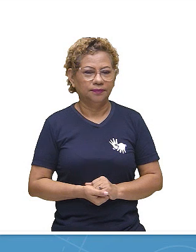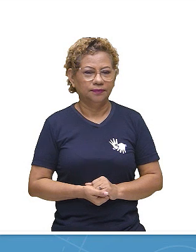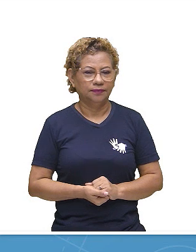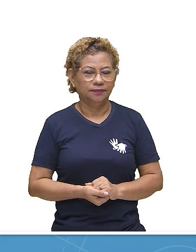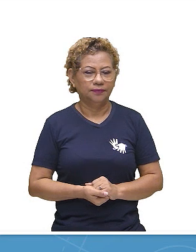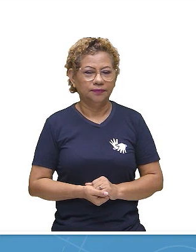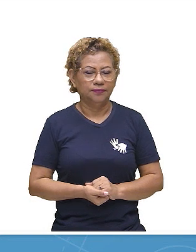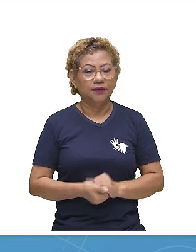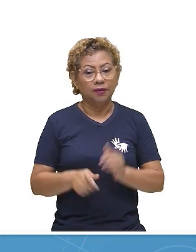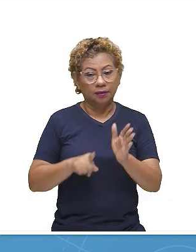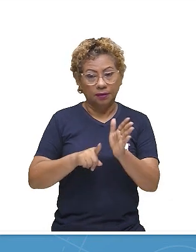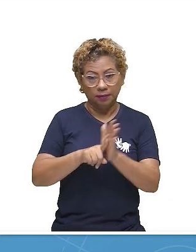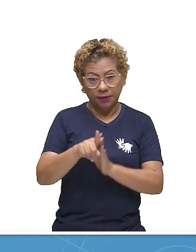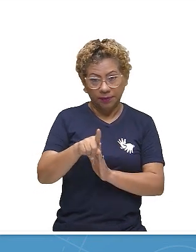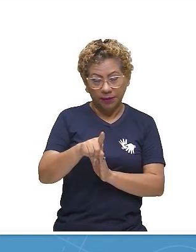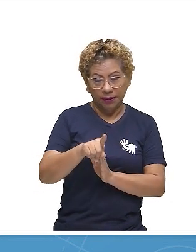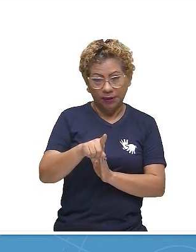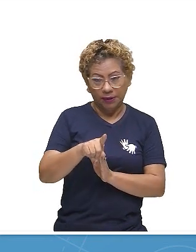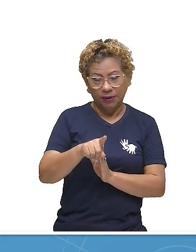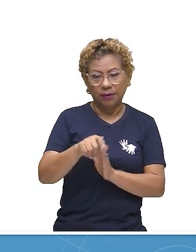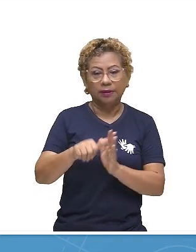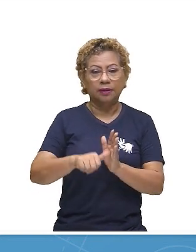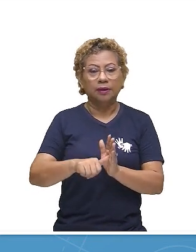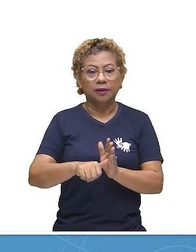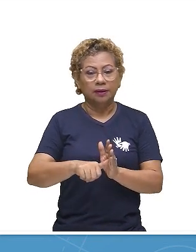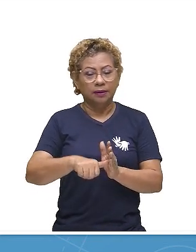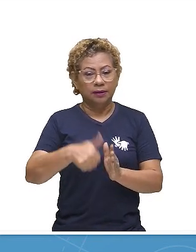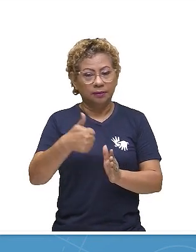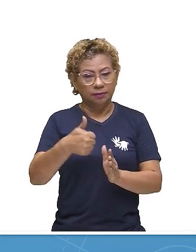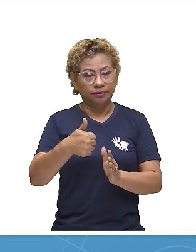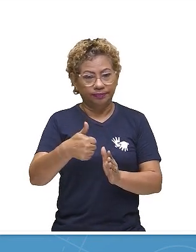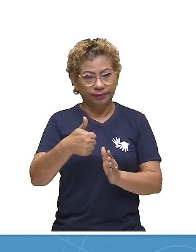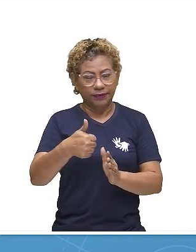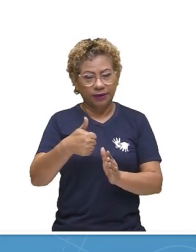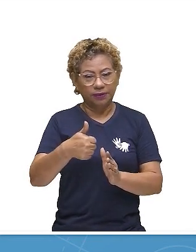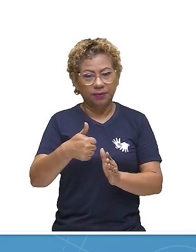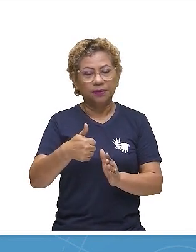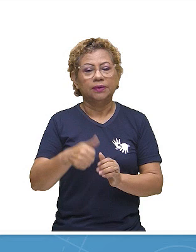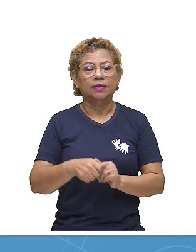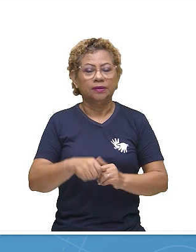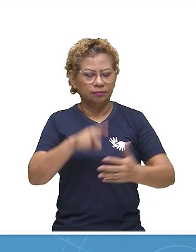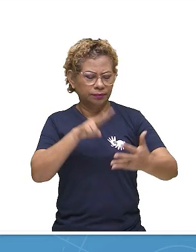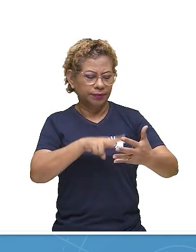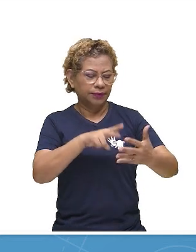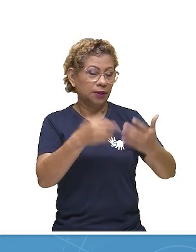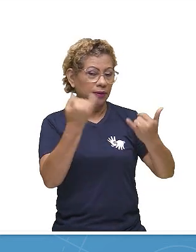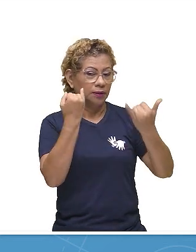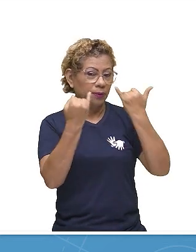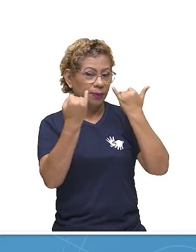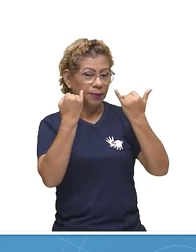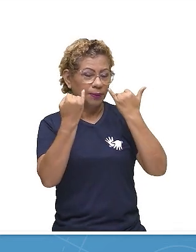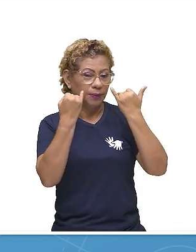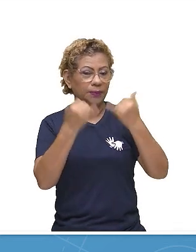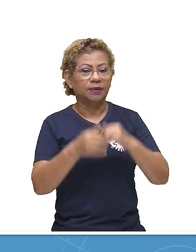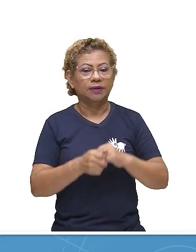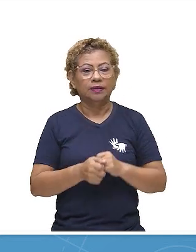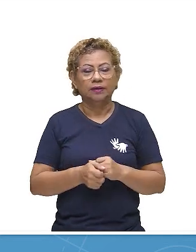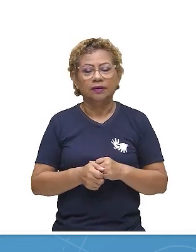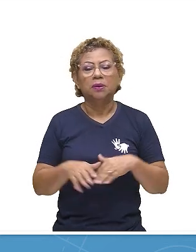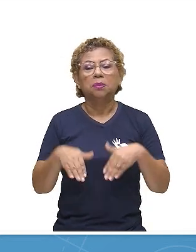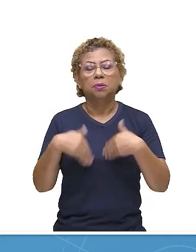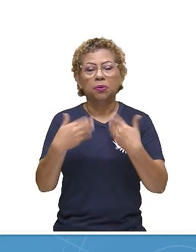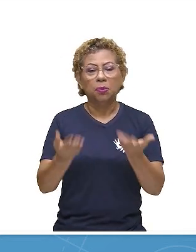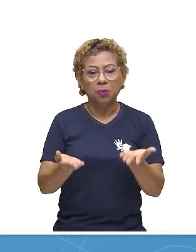De acordo aqui, né, com a nossa primeira questão, nós temos aqui, né, quais são as dimensões de uma sala quadrada